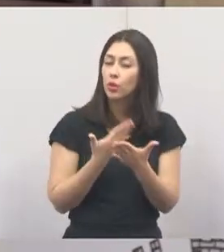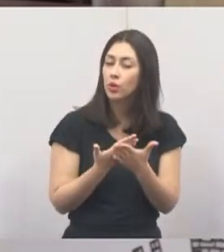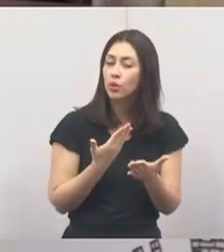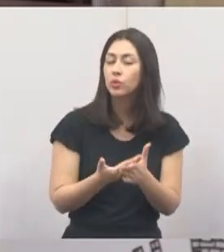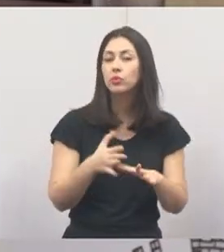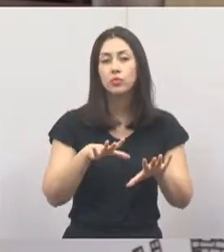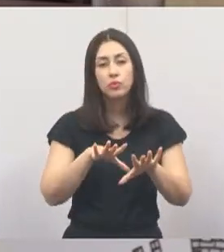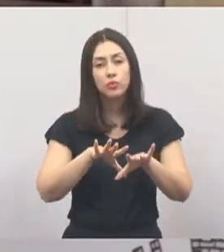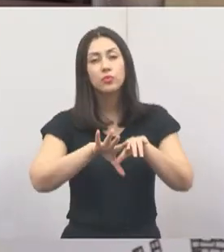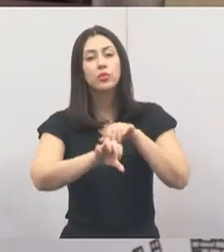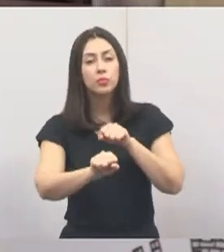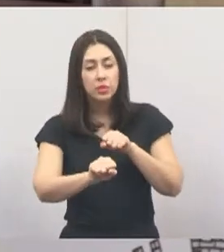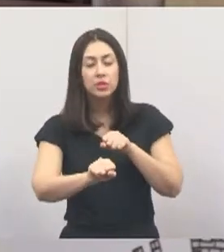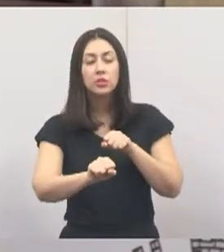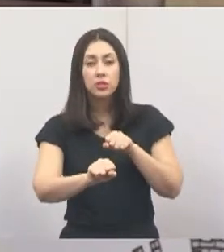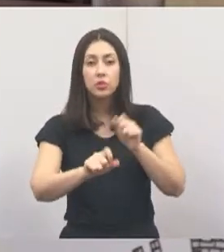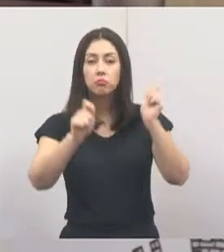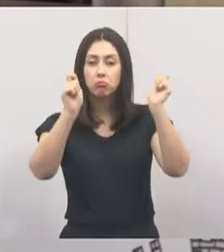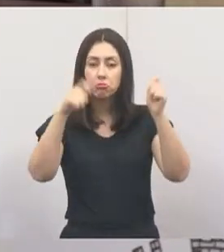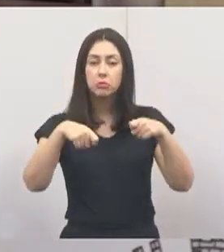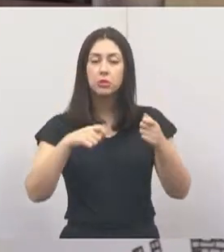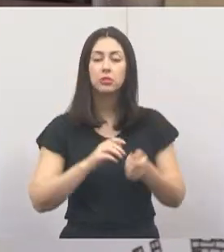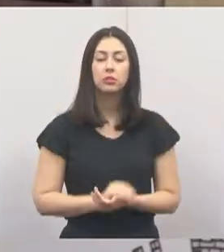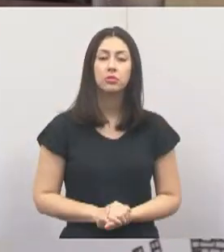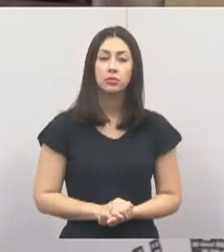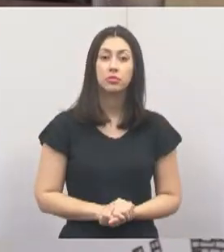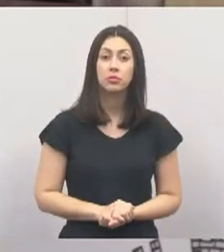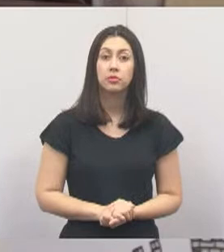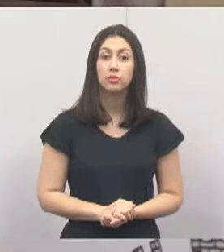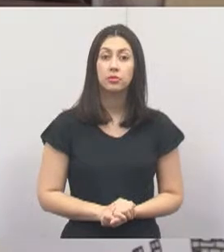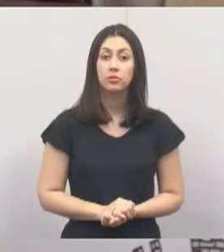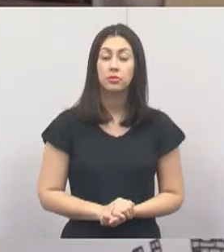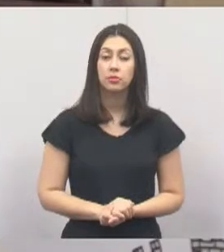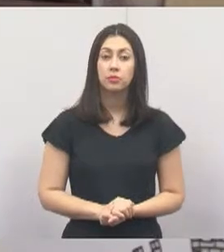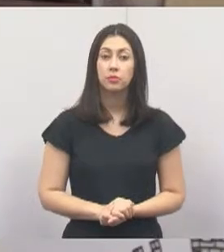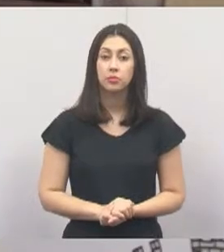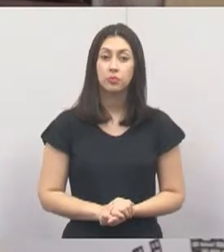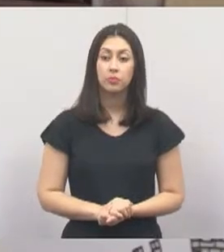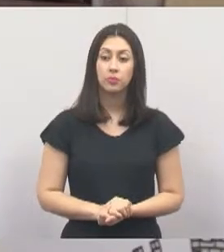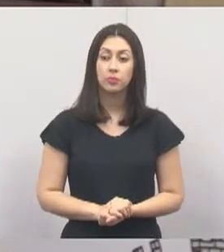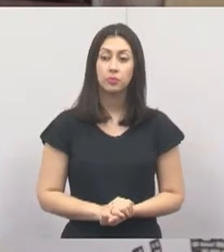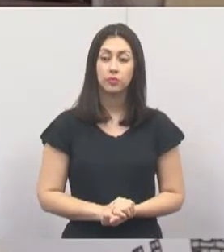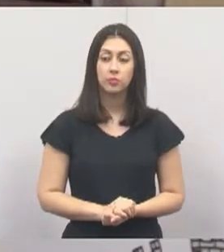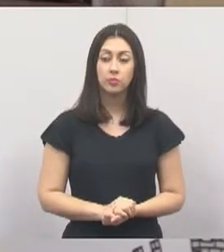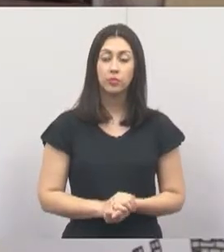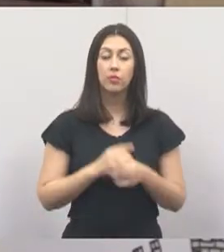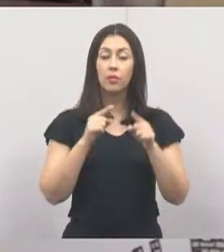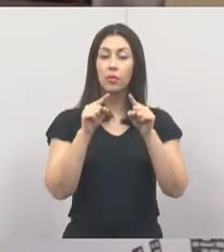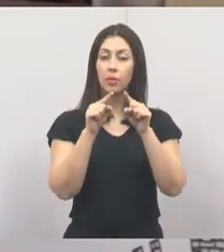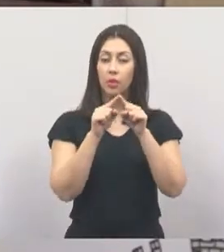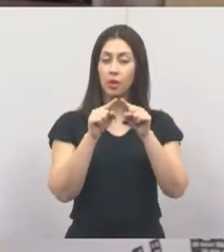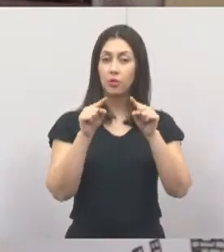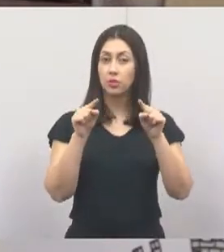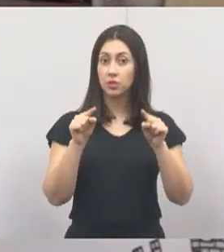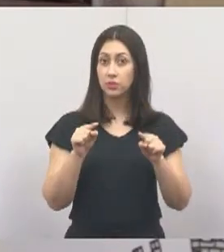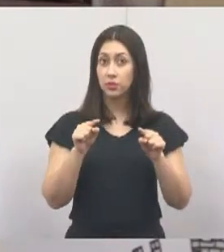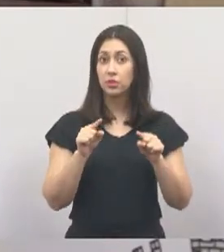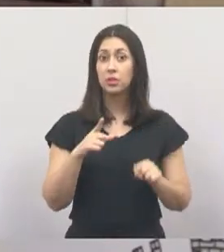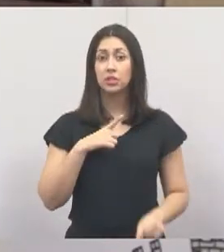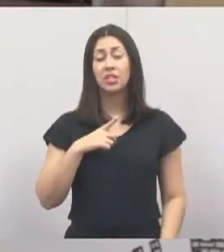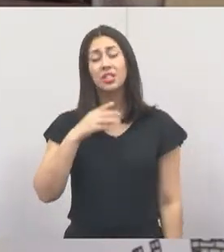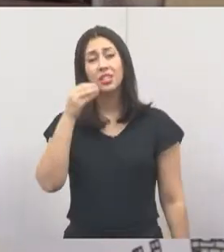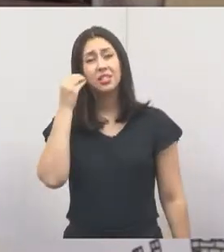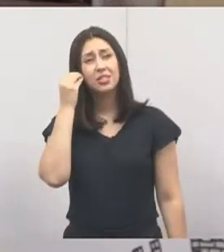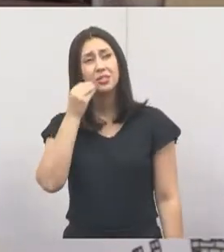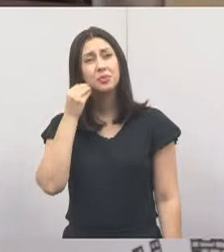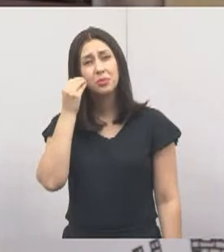formação da respectiva capacitação. Parágrafo único. Ao servidor que tenha experiência